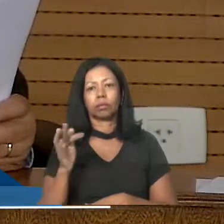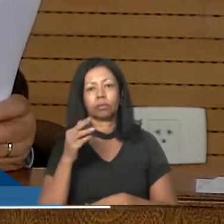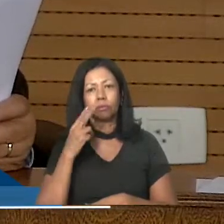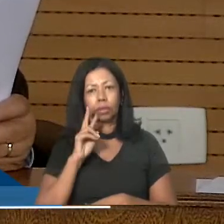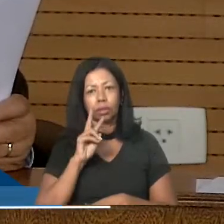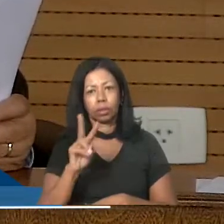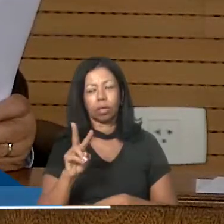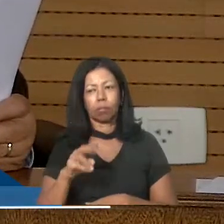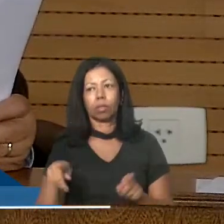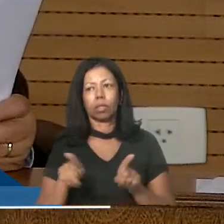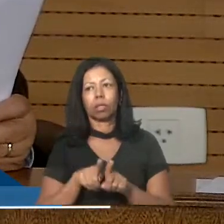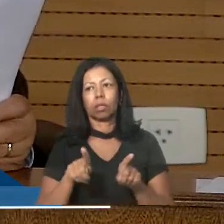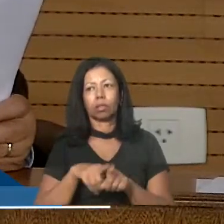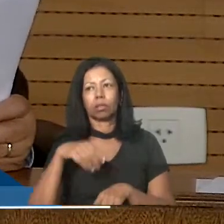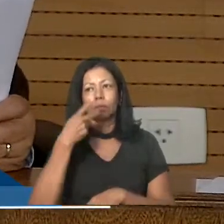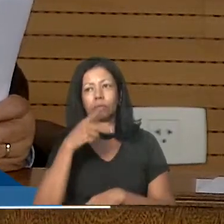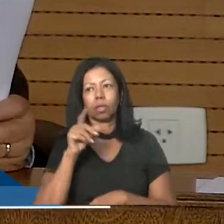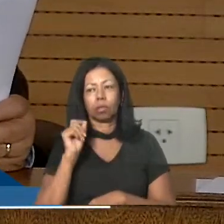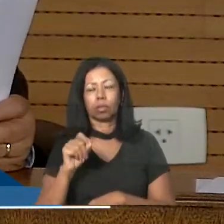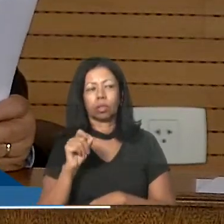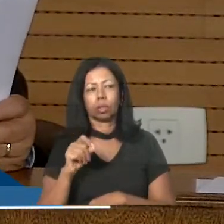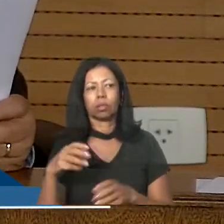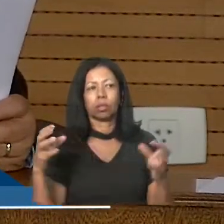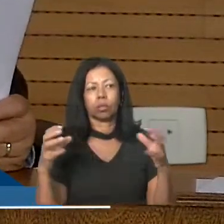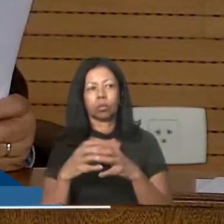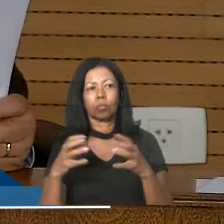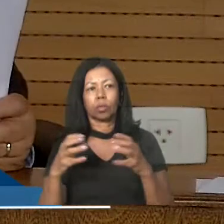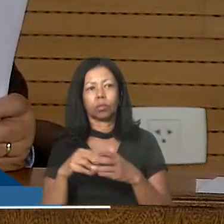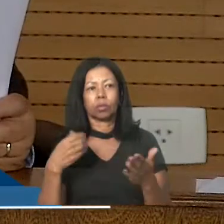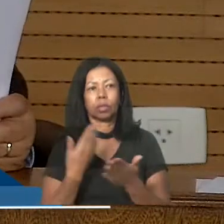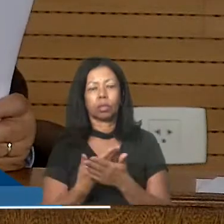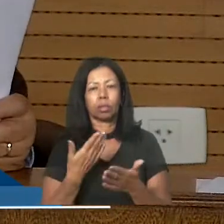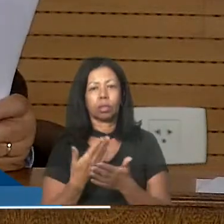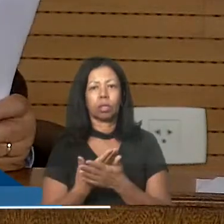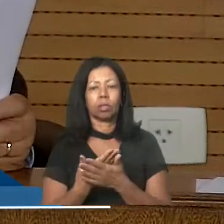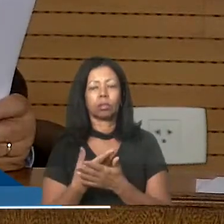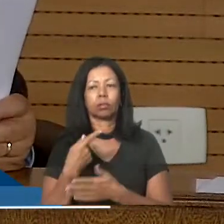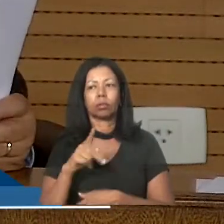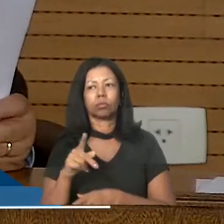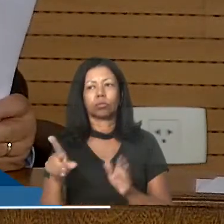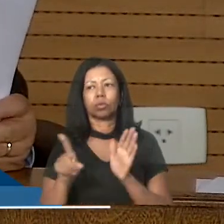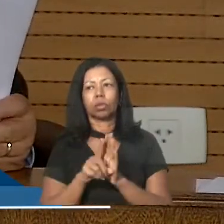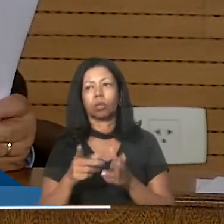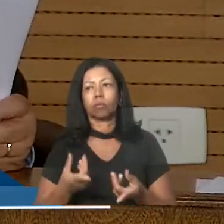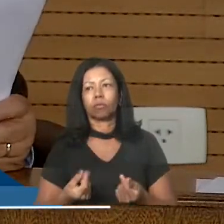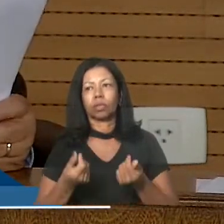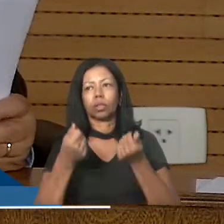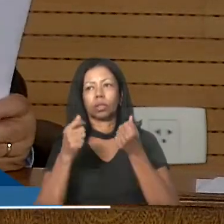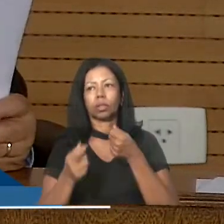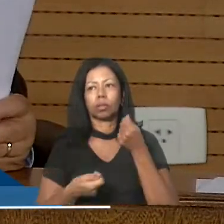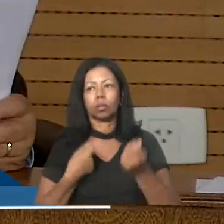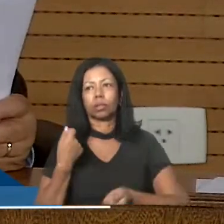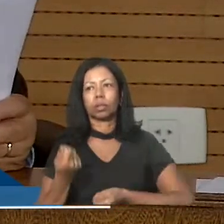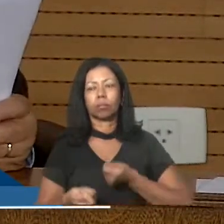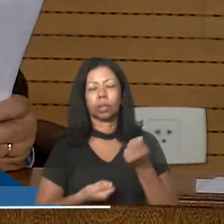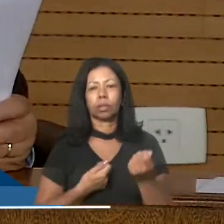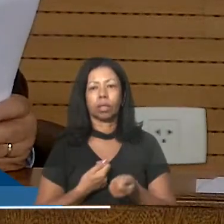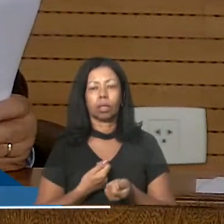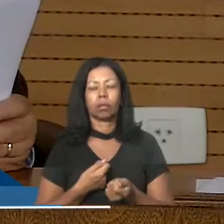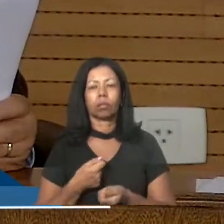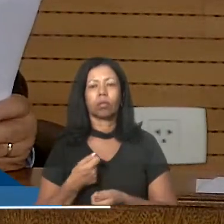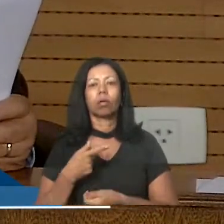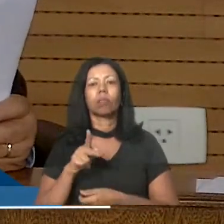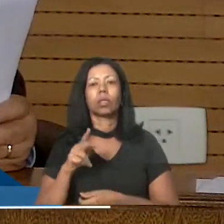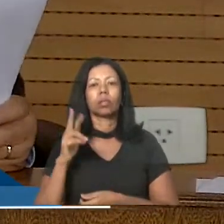do exposto nos aspectos que cabem a estas comissões o análise técnico-jurídico, legal, financeiro e orçamentário, não